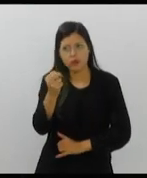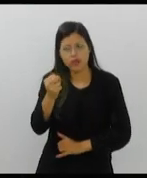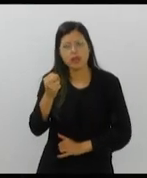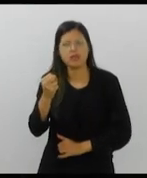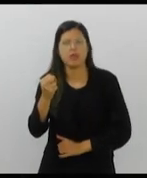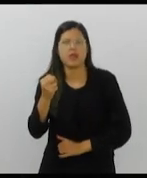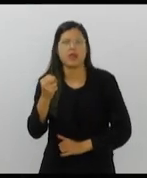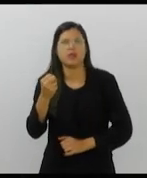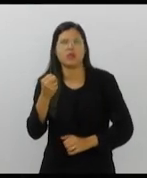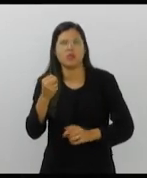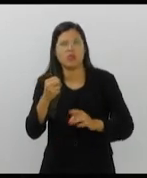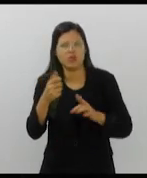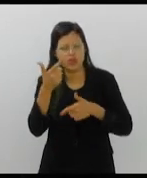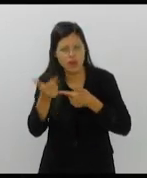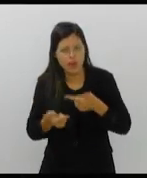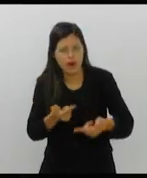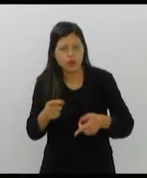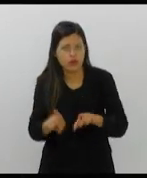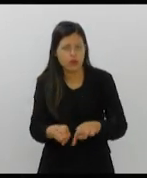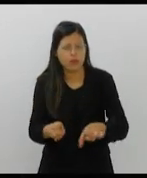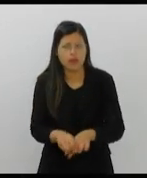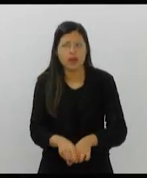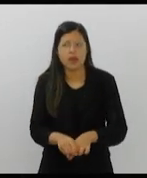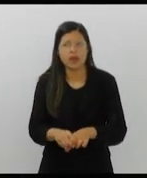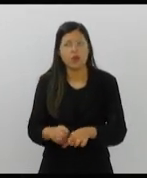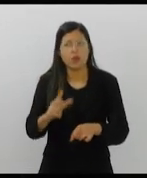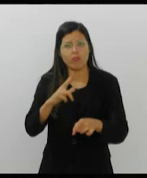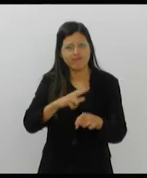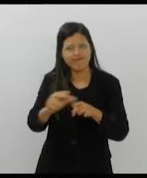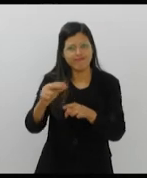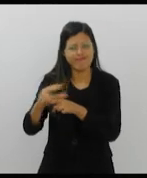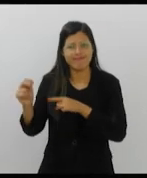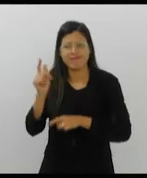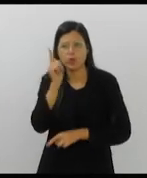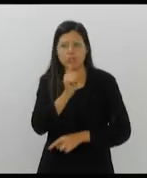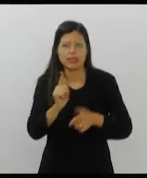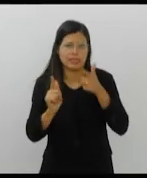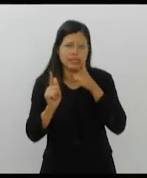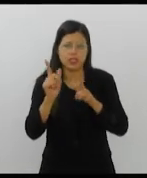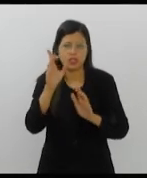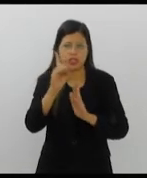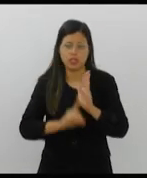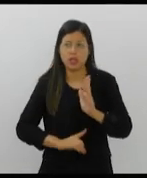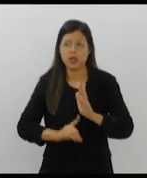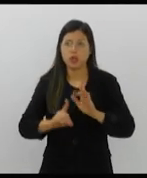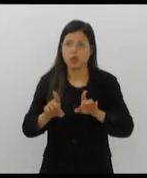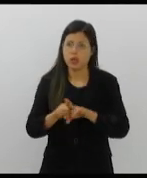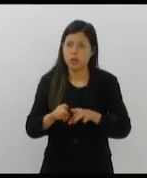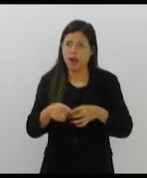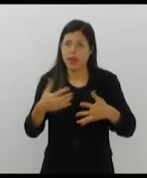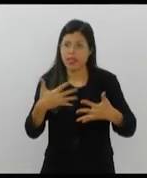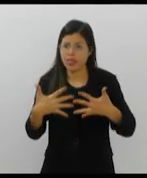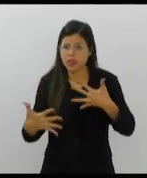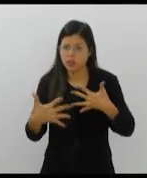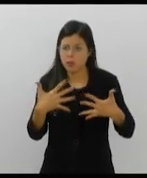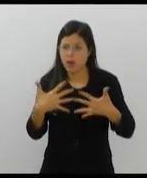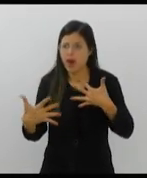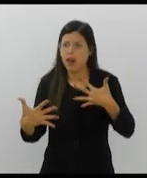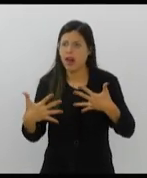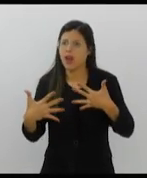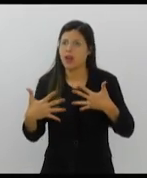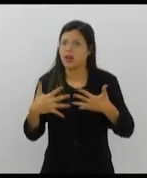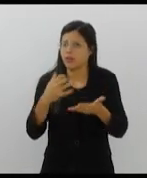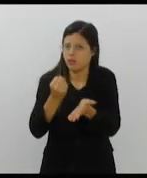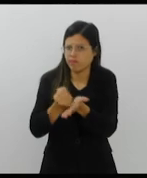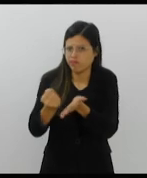categoria, pela conquista de direitos e também pela transparência no que se refere às concessões